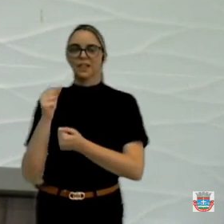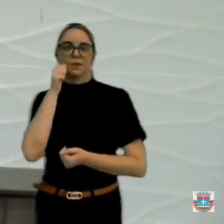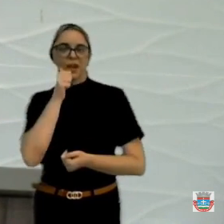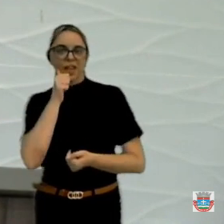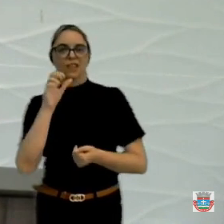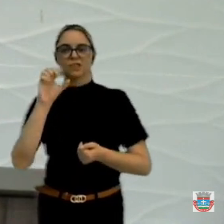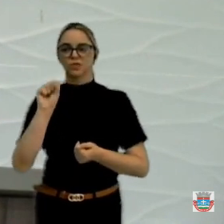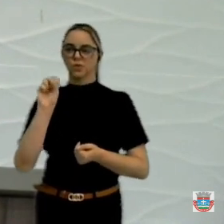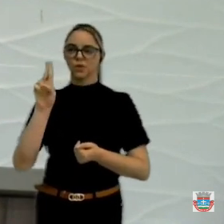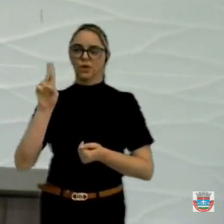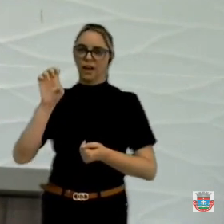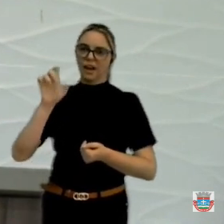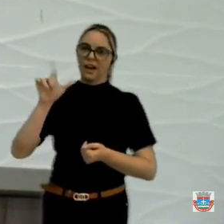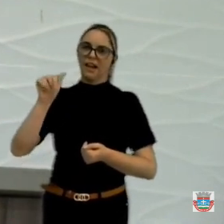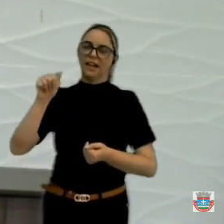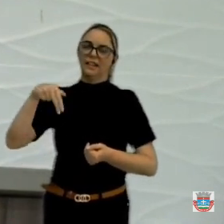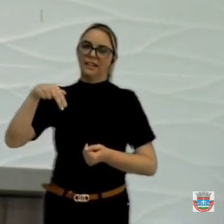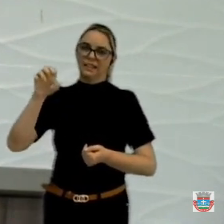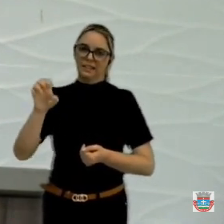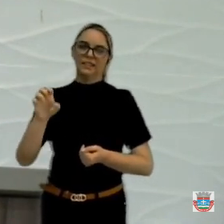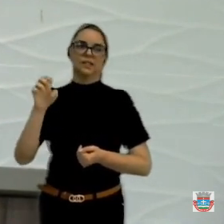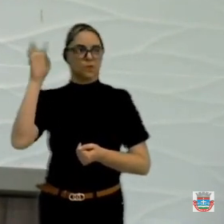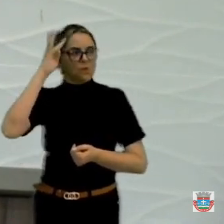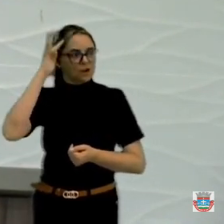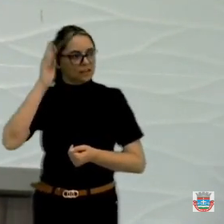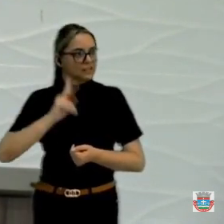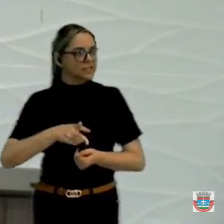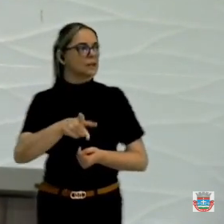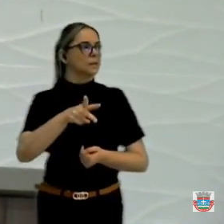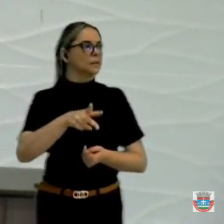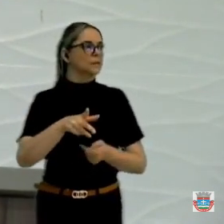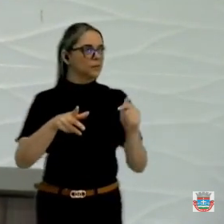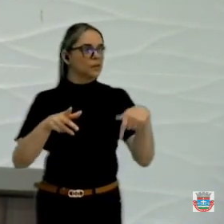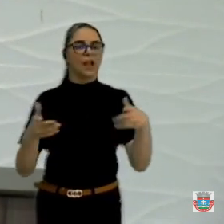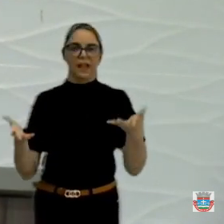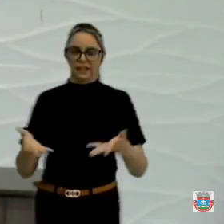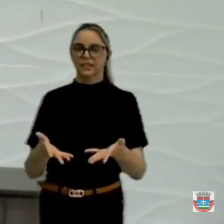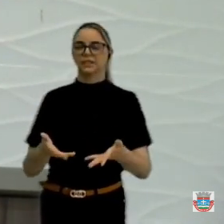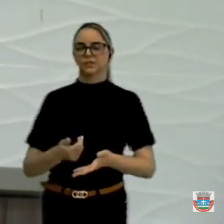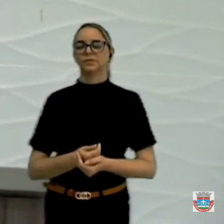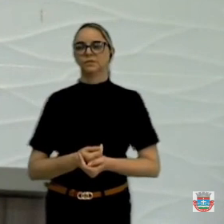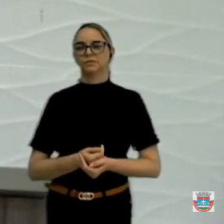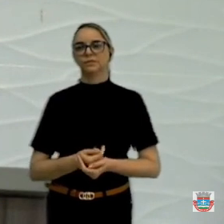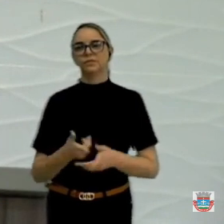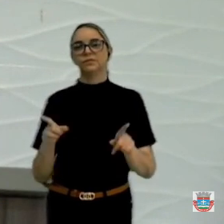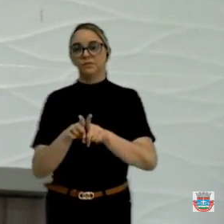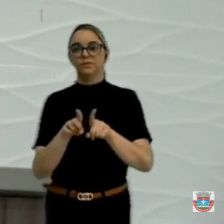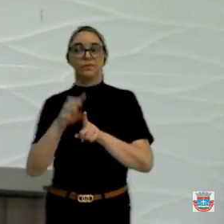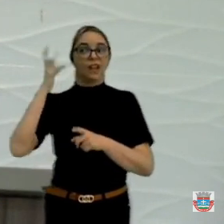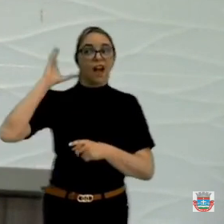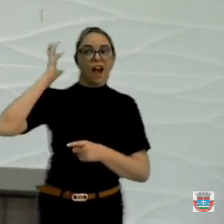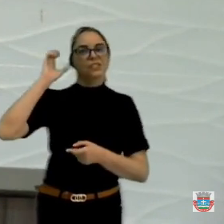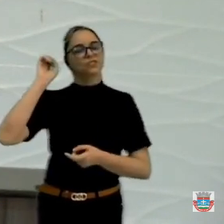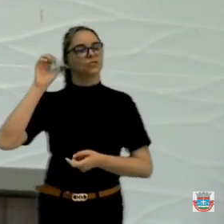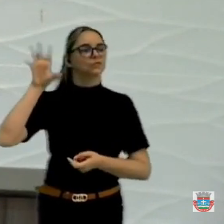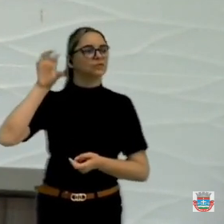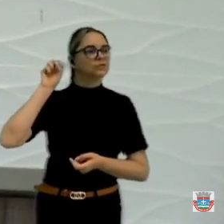que sempre, todas as quarta-feiras está aqui. Ao pessoal que está assistindo pela rádio lá, que é minha